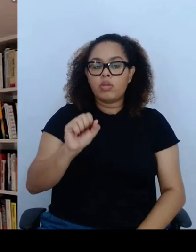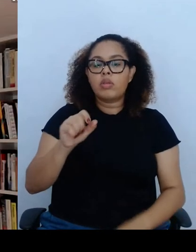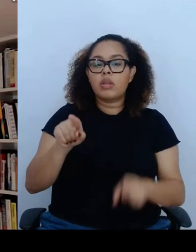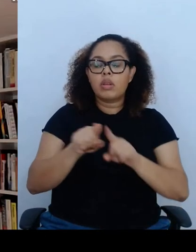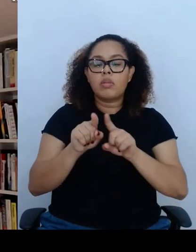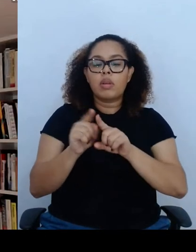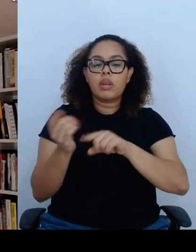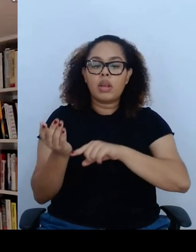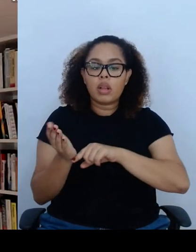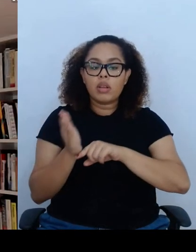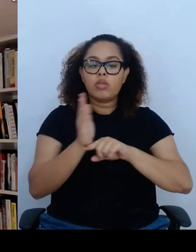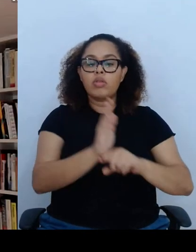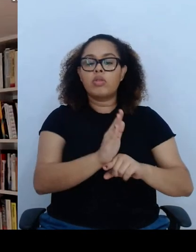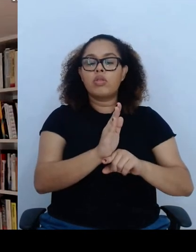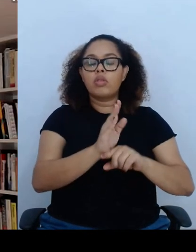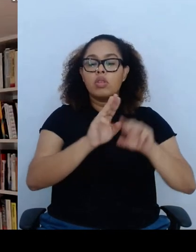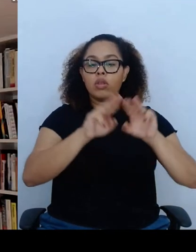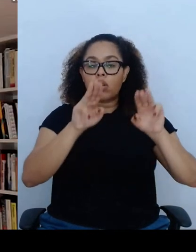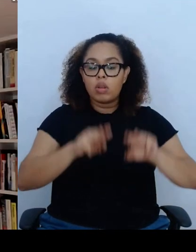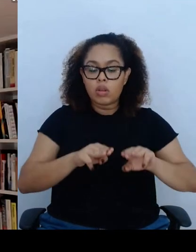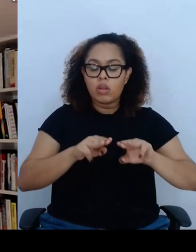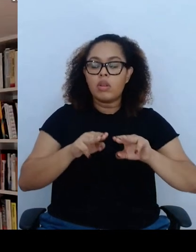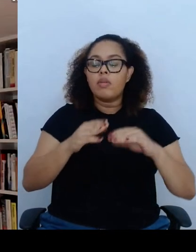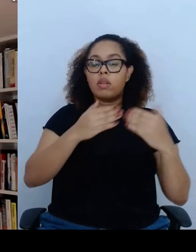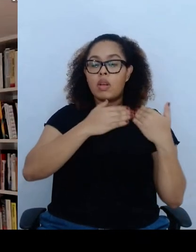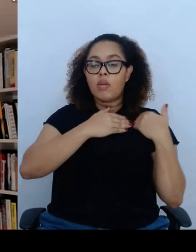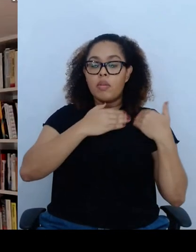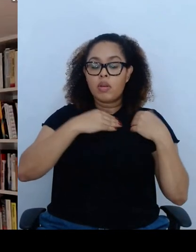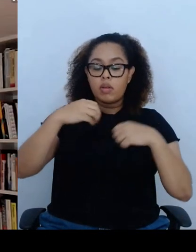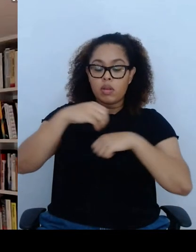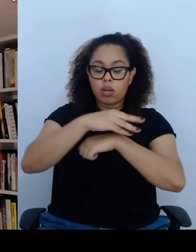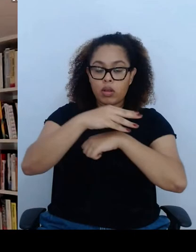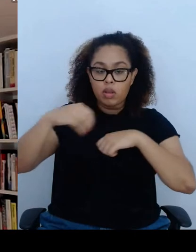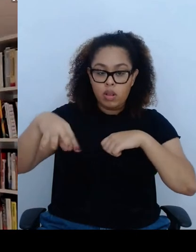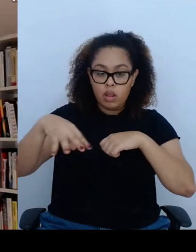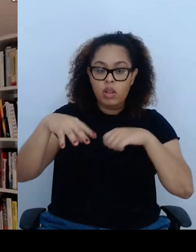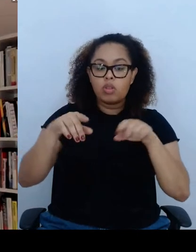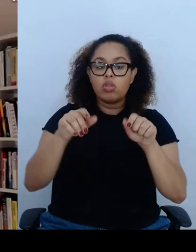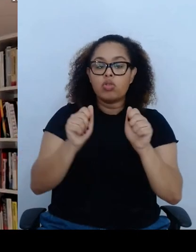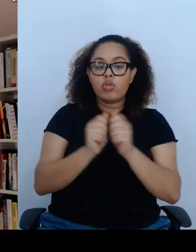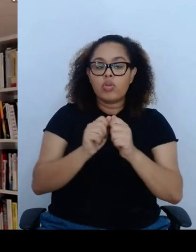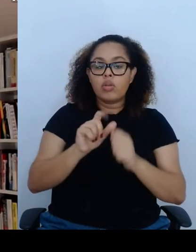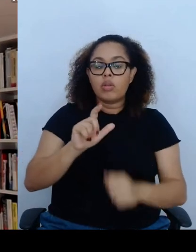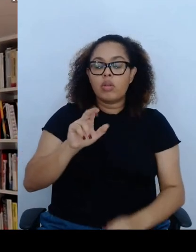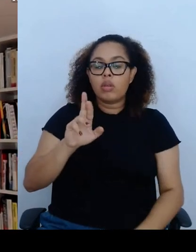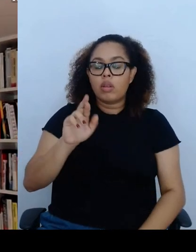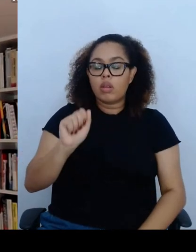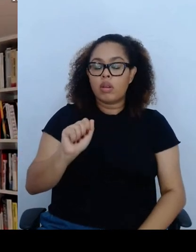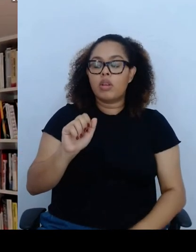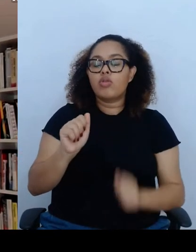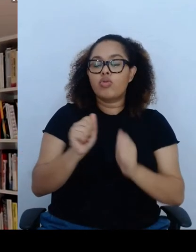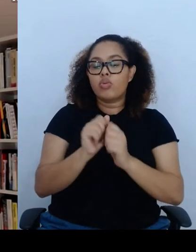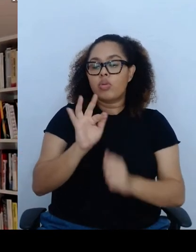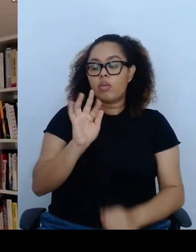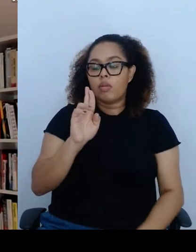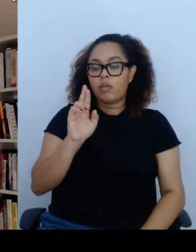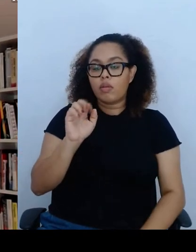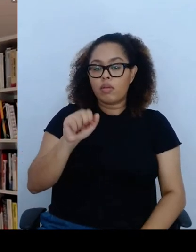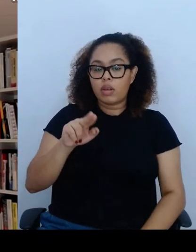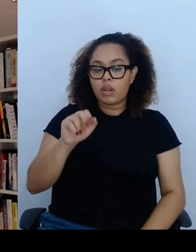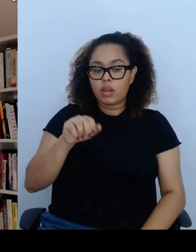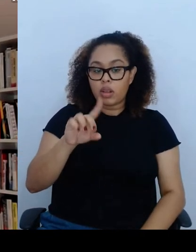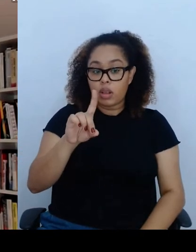que farão a moderação com a Laura e o Fernando de duas mesas as apresentações